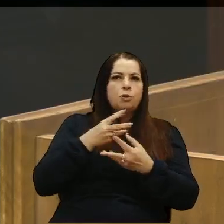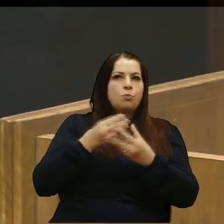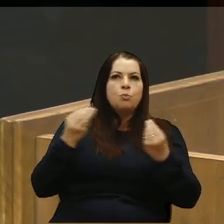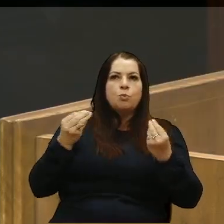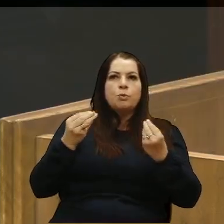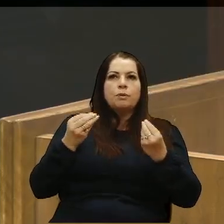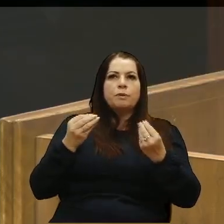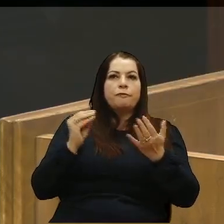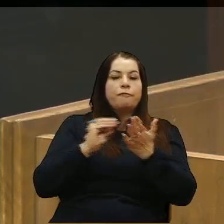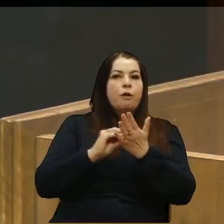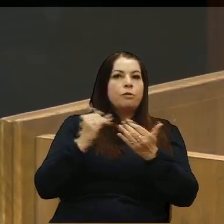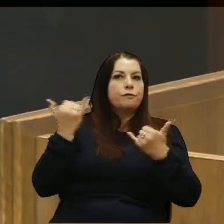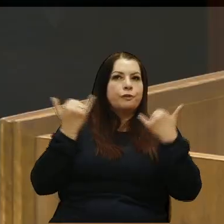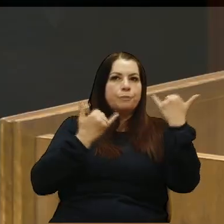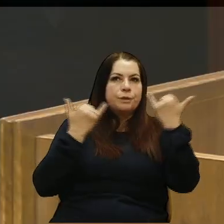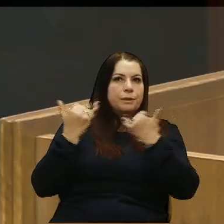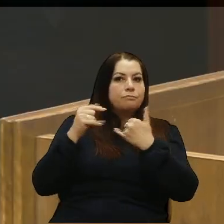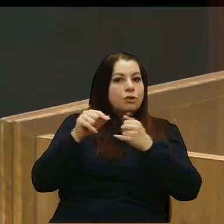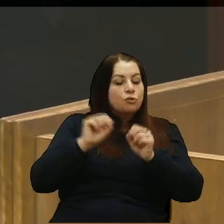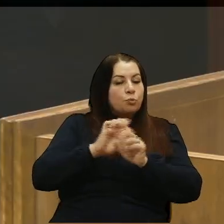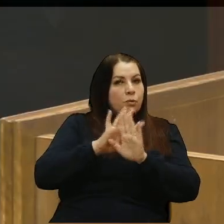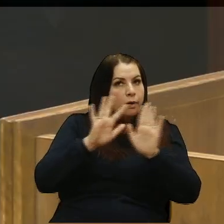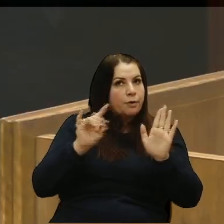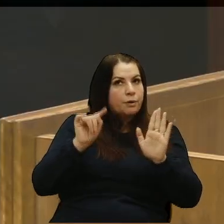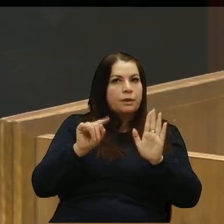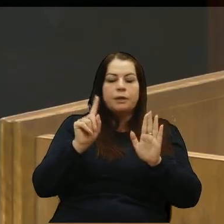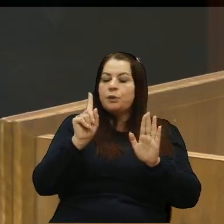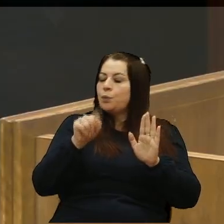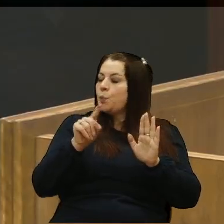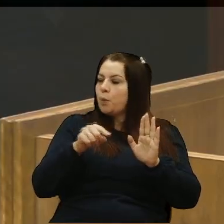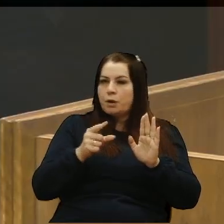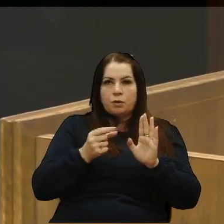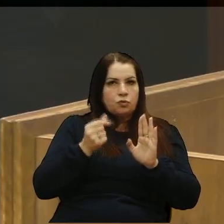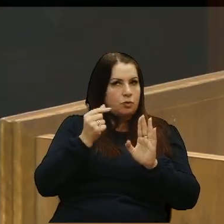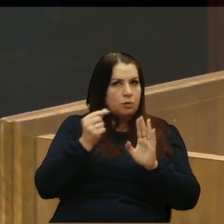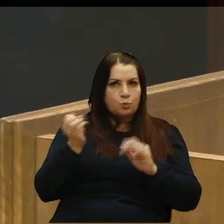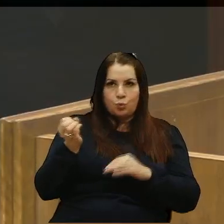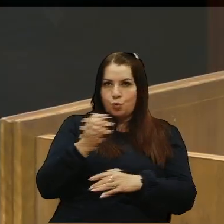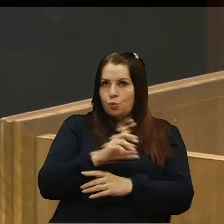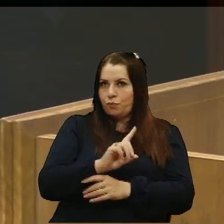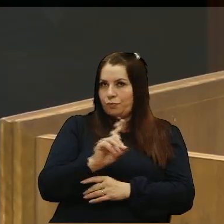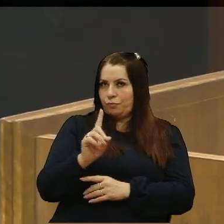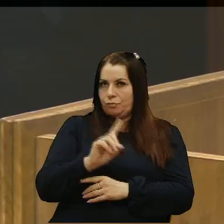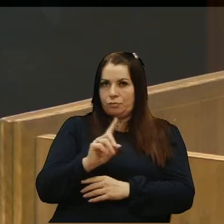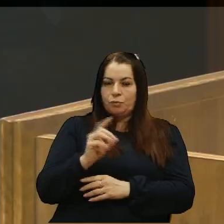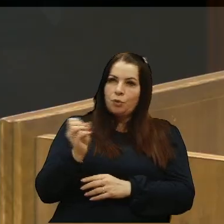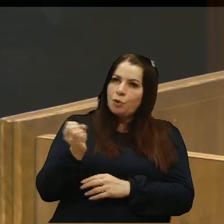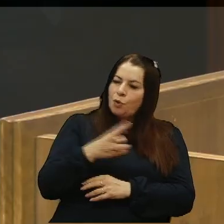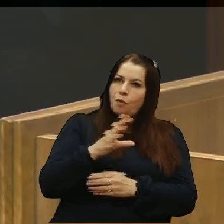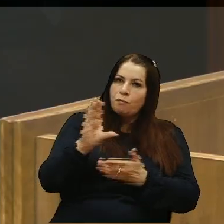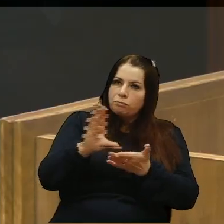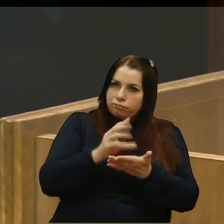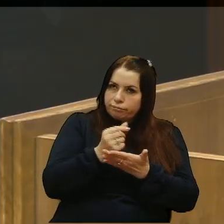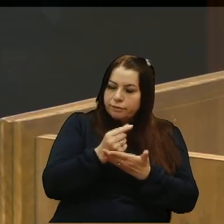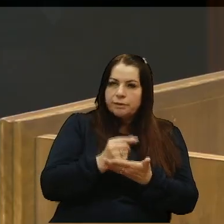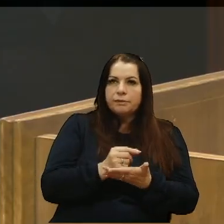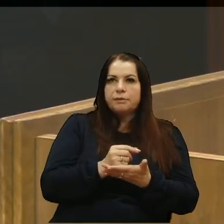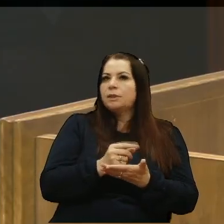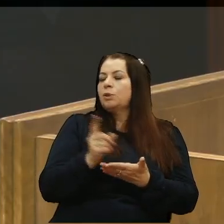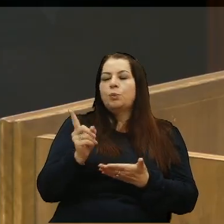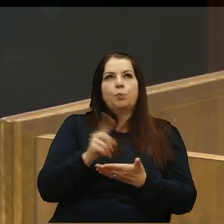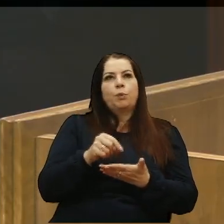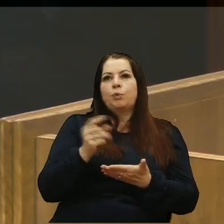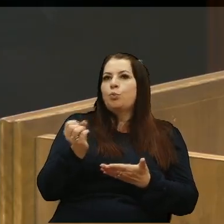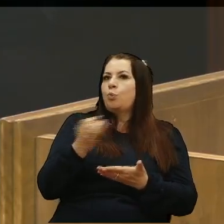muita desinformação mesmo, deixando claro aqui que não é dinheiro novo, não é um novo subsídio, não é um